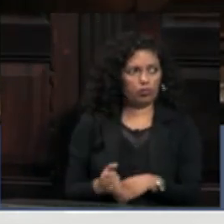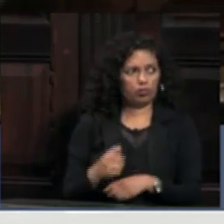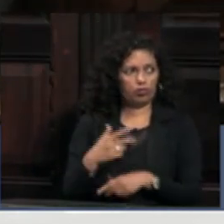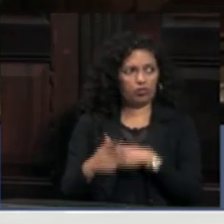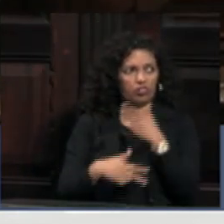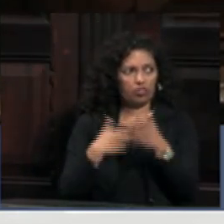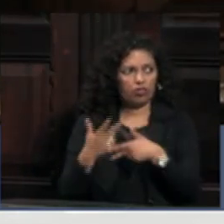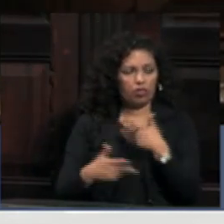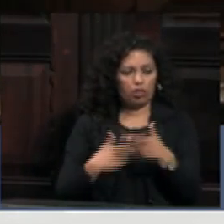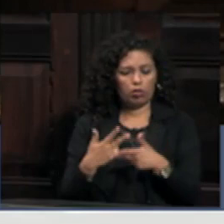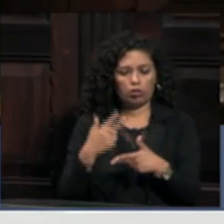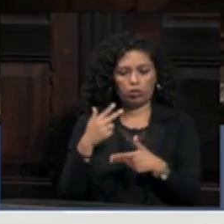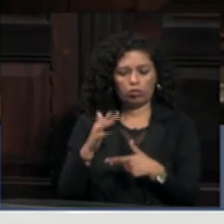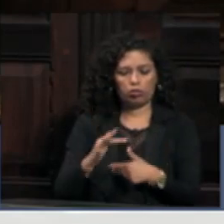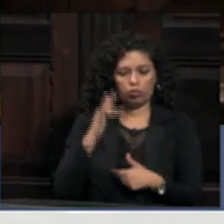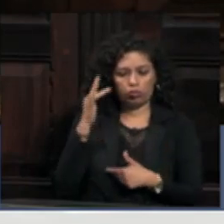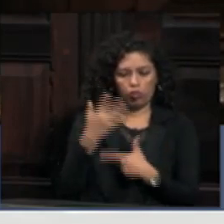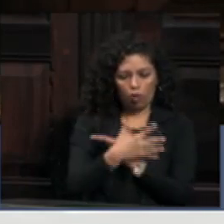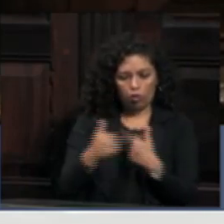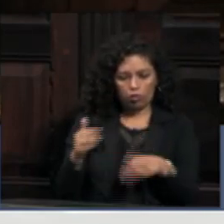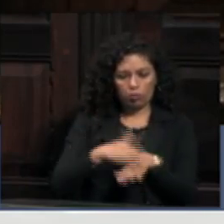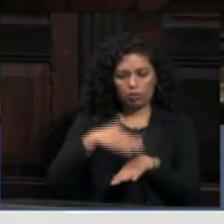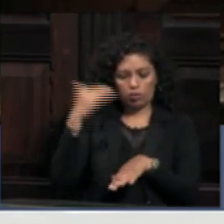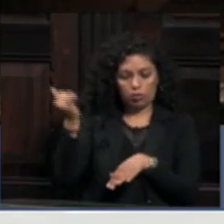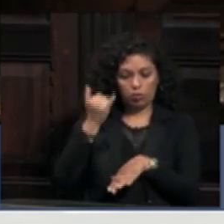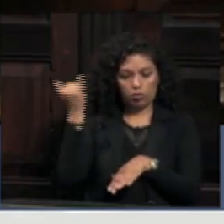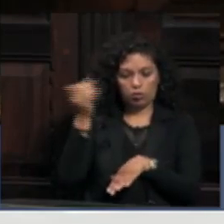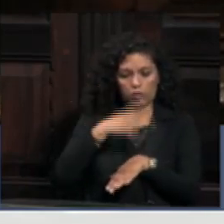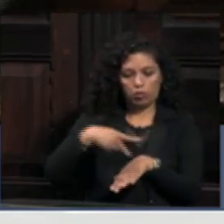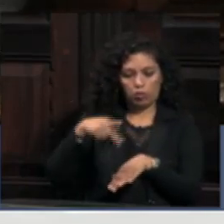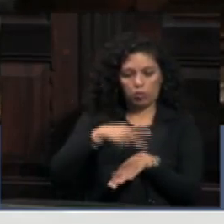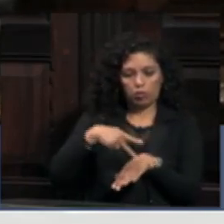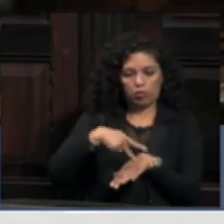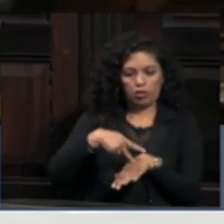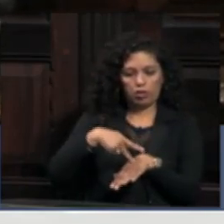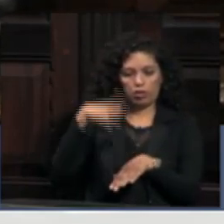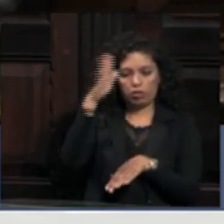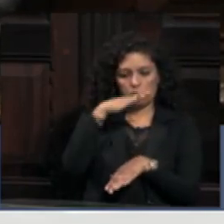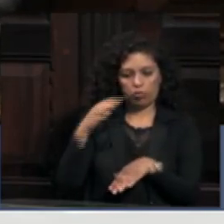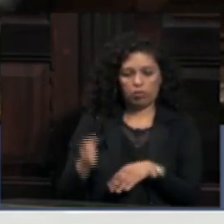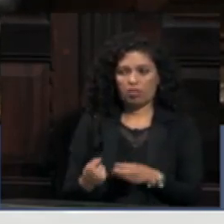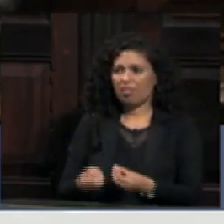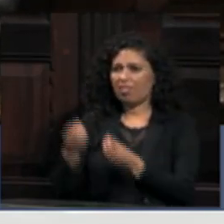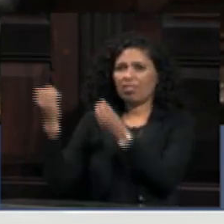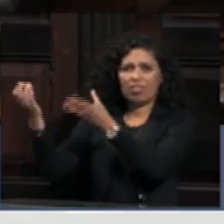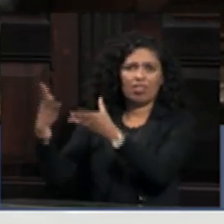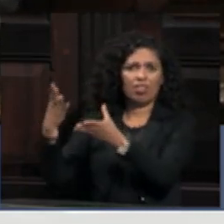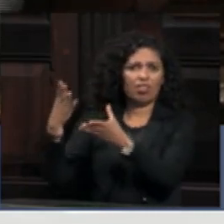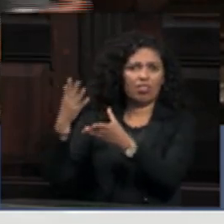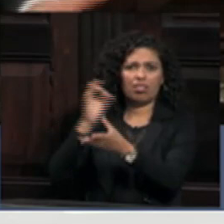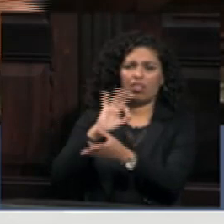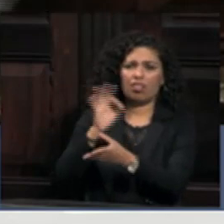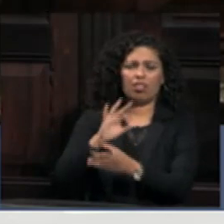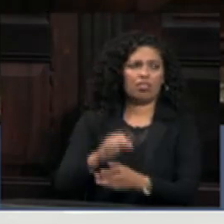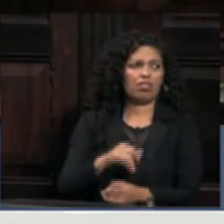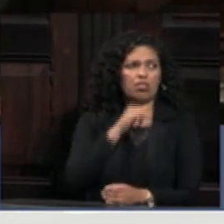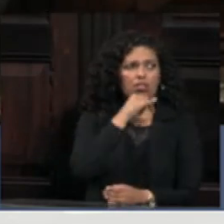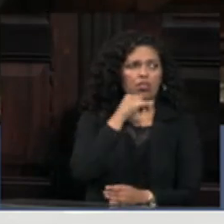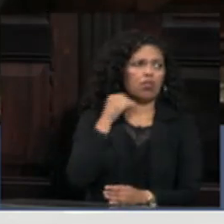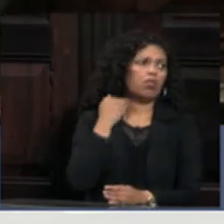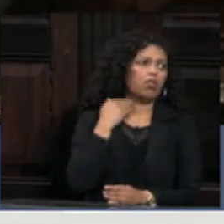não serão privatizados. Já falou que Banco do Brasil e Caixa Econômica estarão